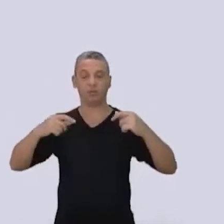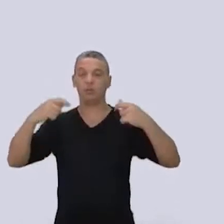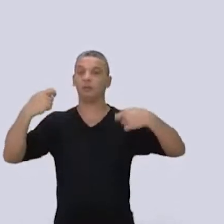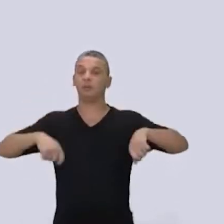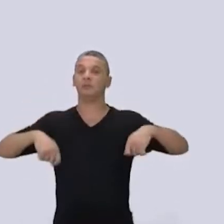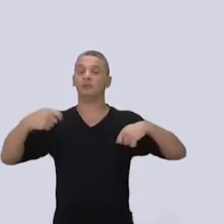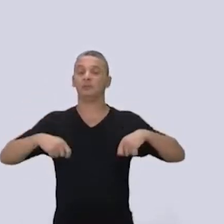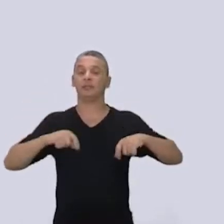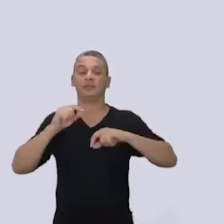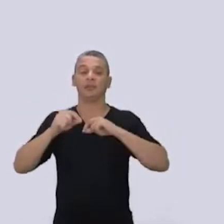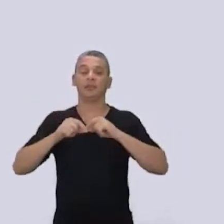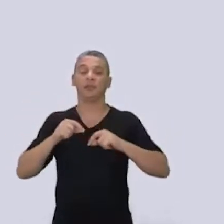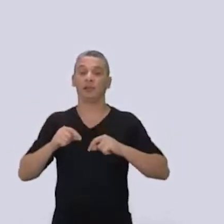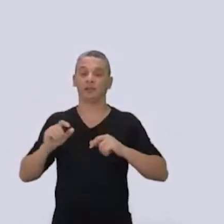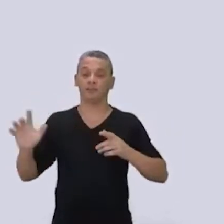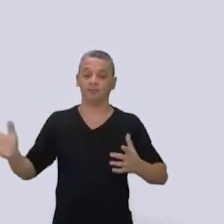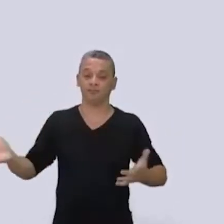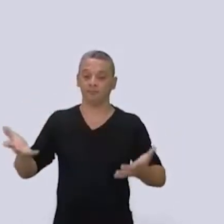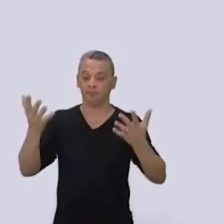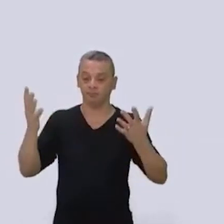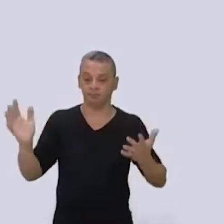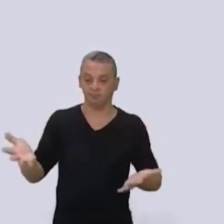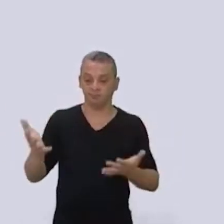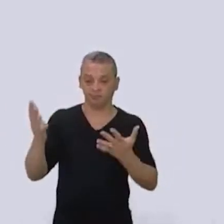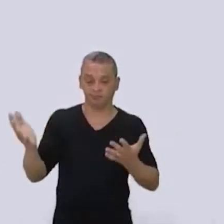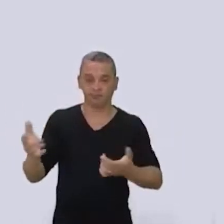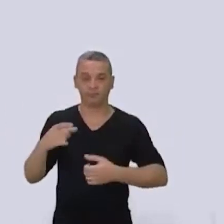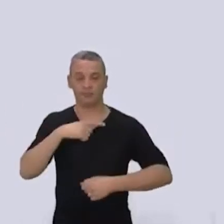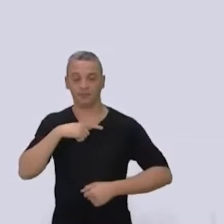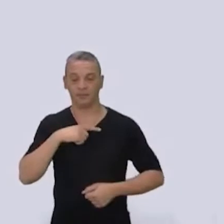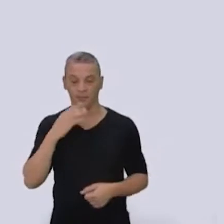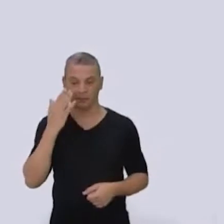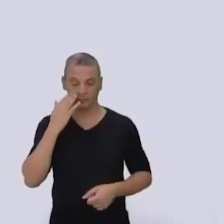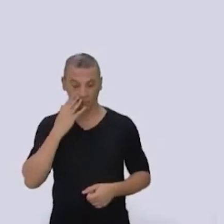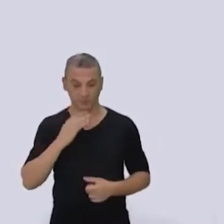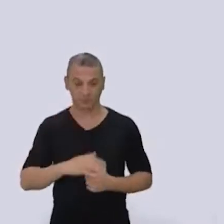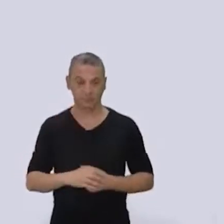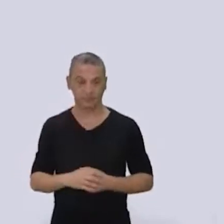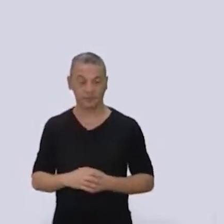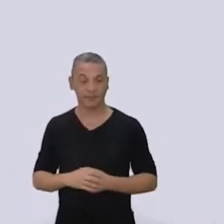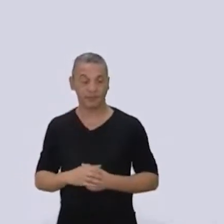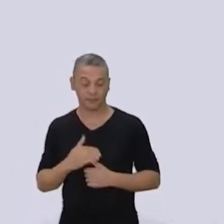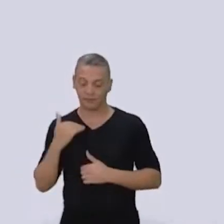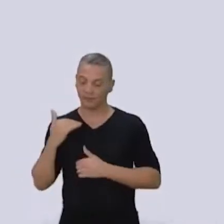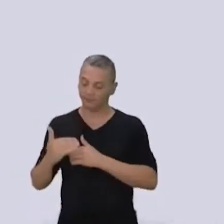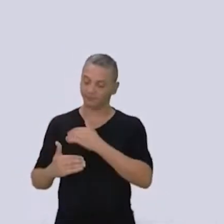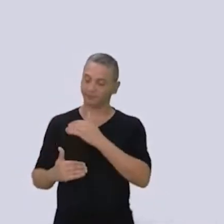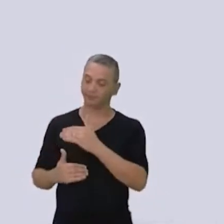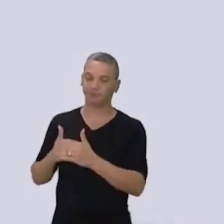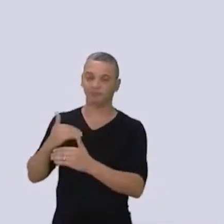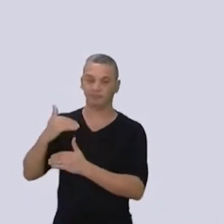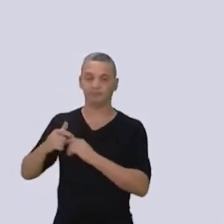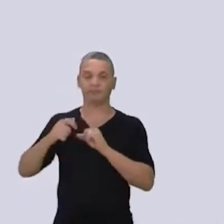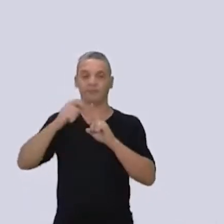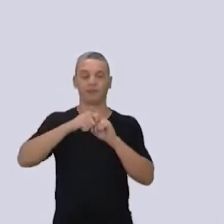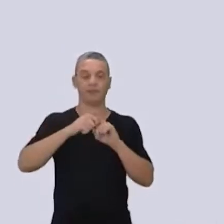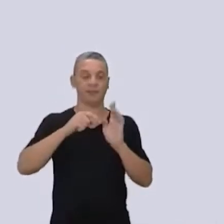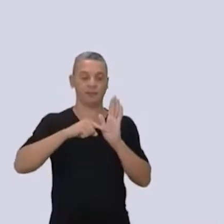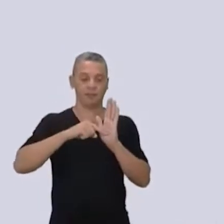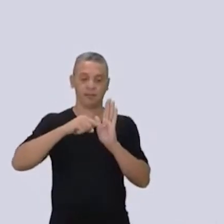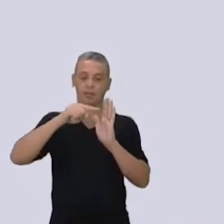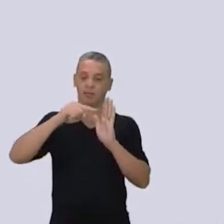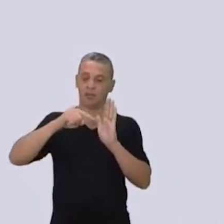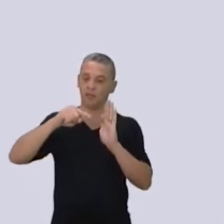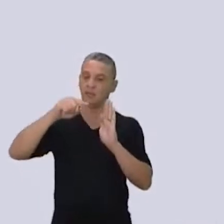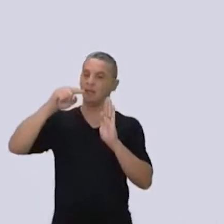precisava estimular o consumo, né? Então o Banco Central foi lá e deixou uma taxa baixa. E aí, ao longo dos meses, ele foi aumentando essa taxa,